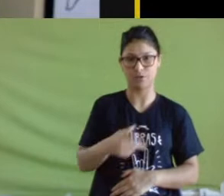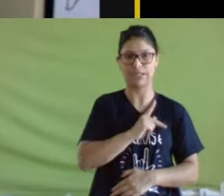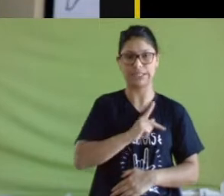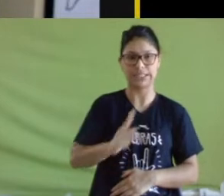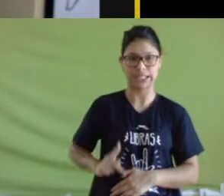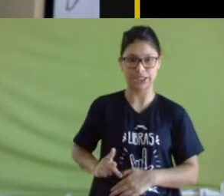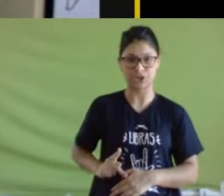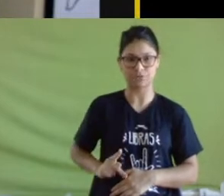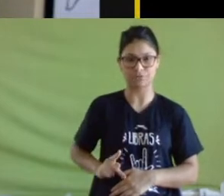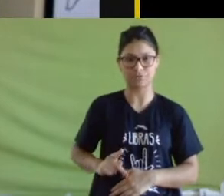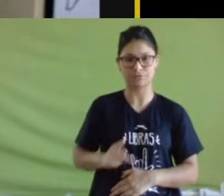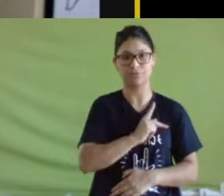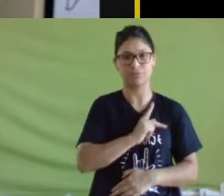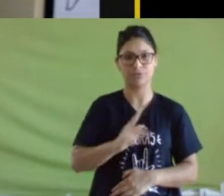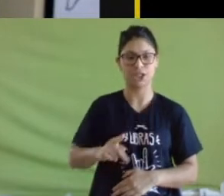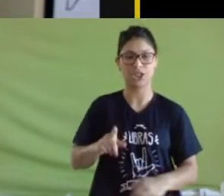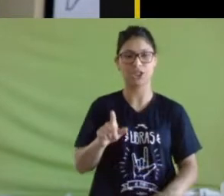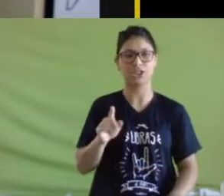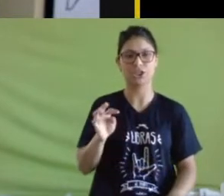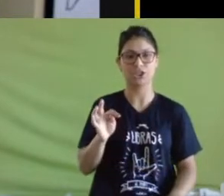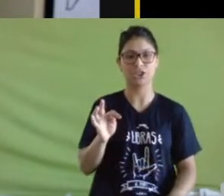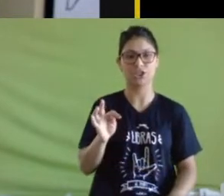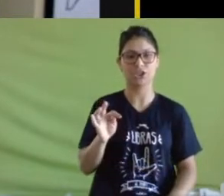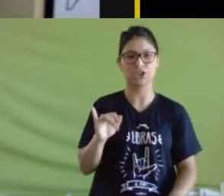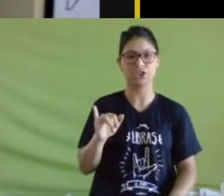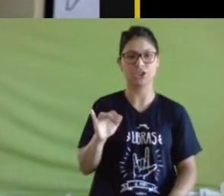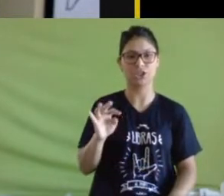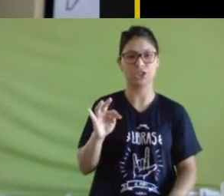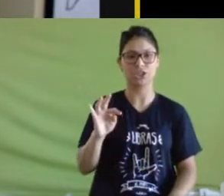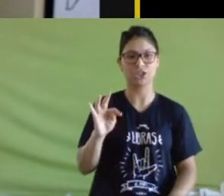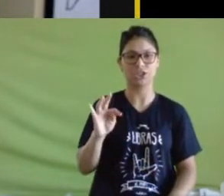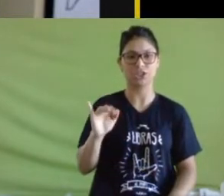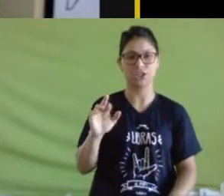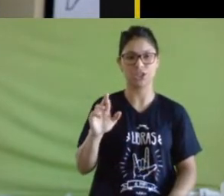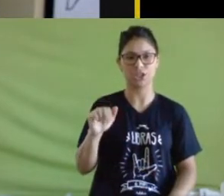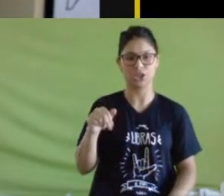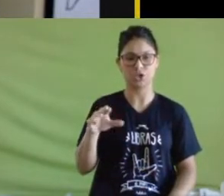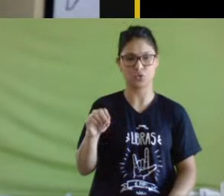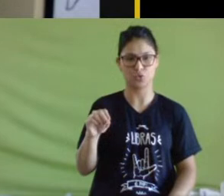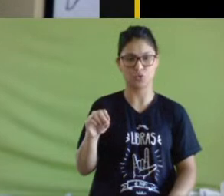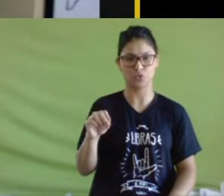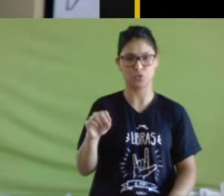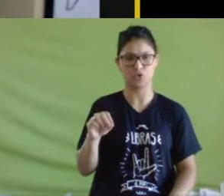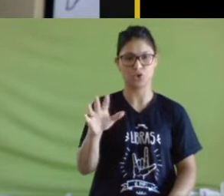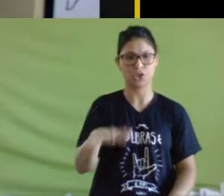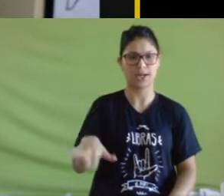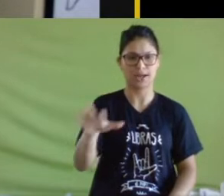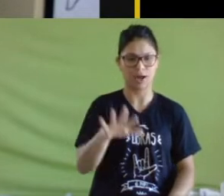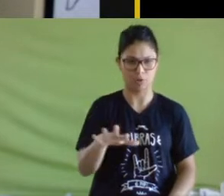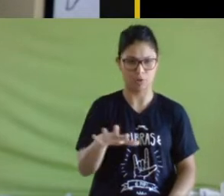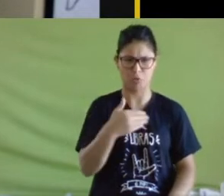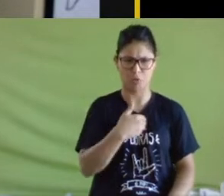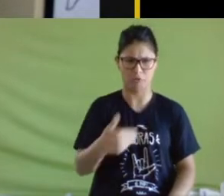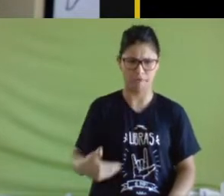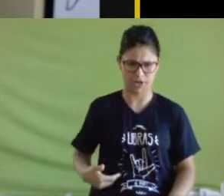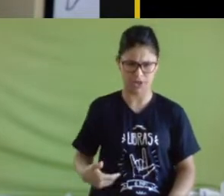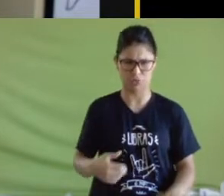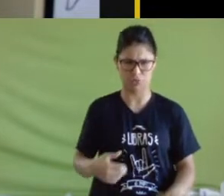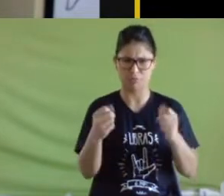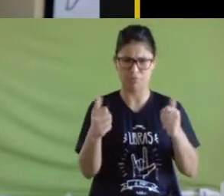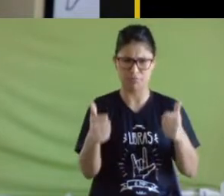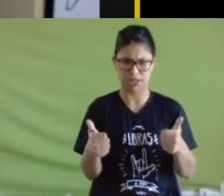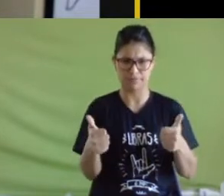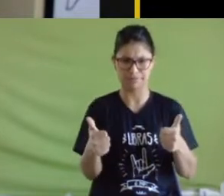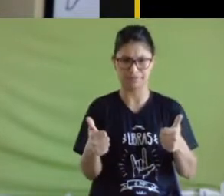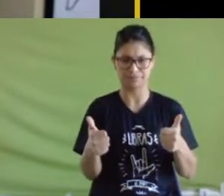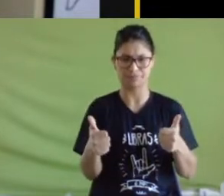O tirano governa bem? O tirano, em geral, governa bem? Aí a gente pensa como um grego. Dionísio